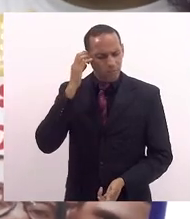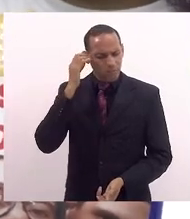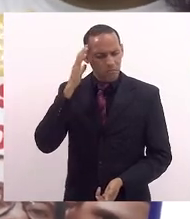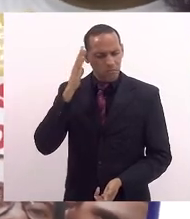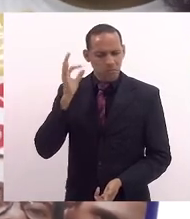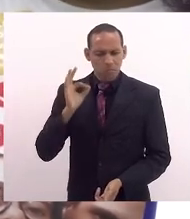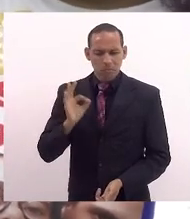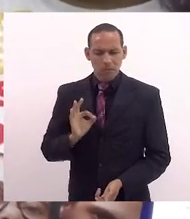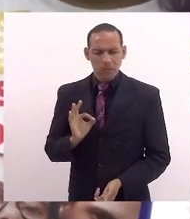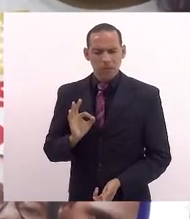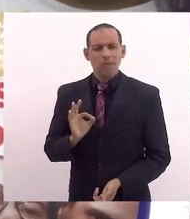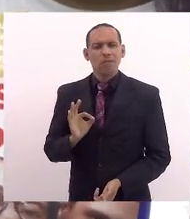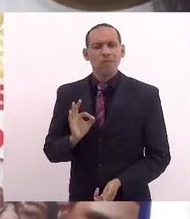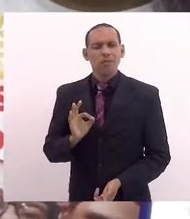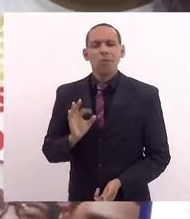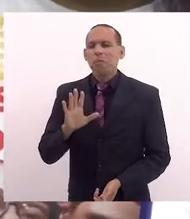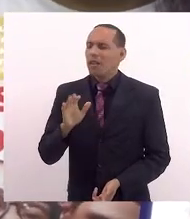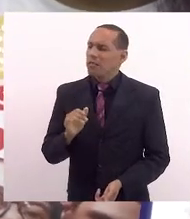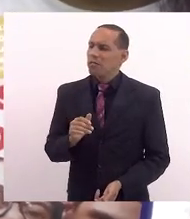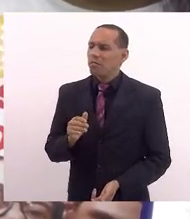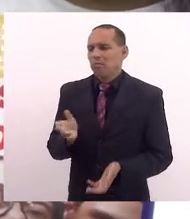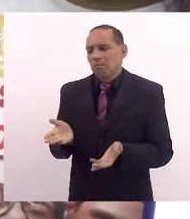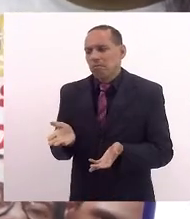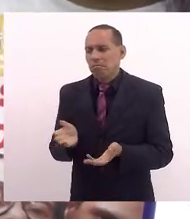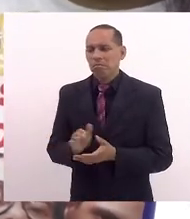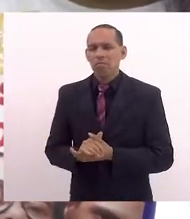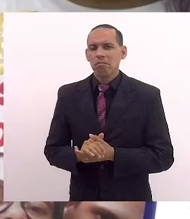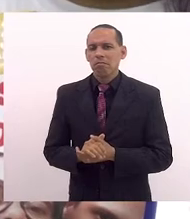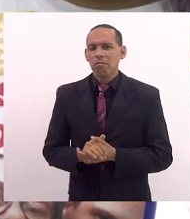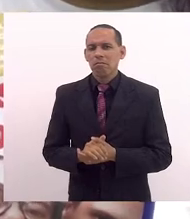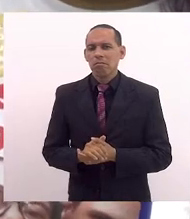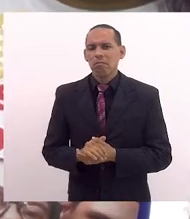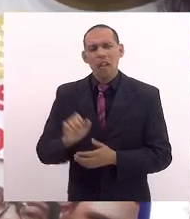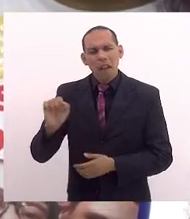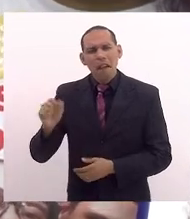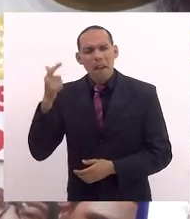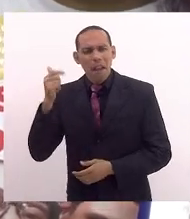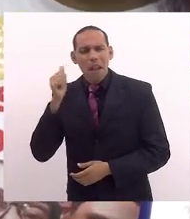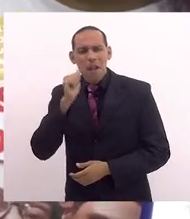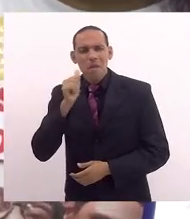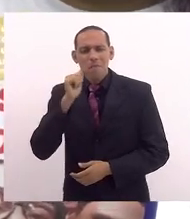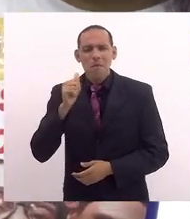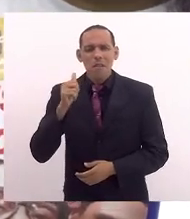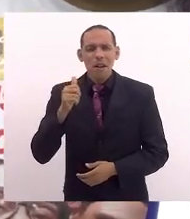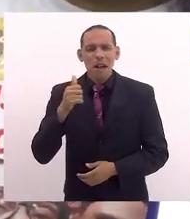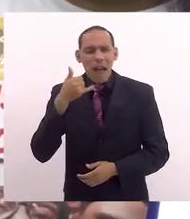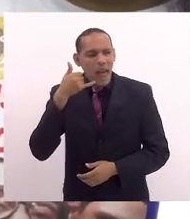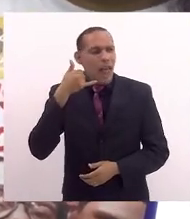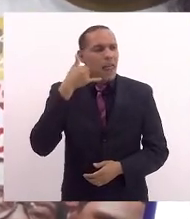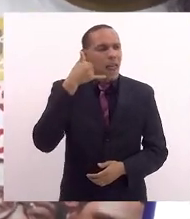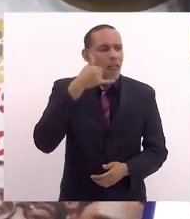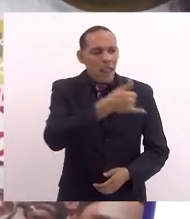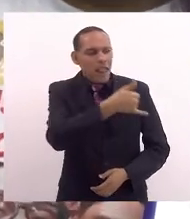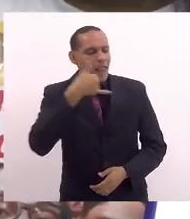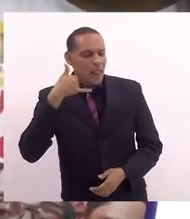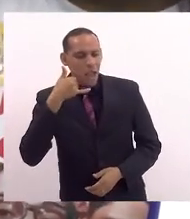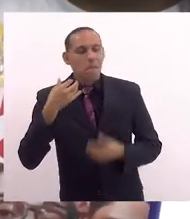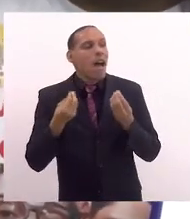acontecendo. Mas eu falei, pô, geralmente a ex-mulher liga para ferrar o cara, né?